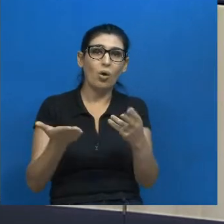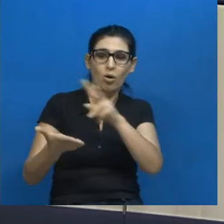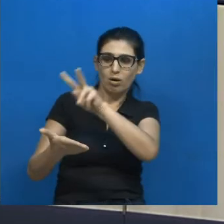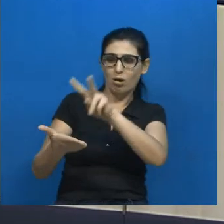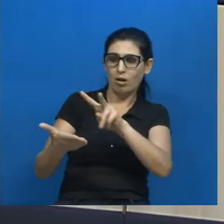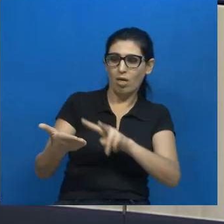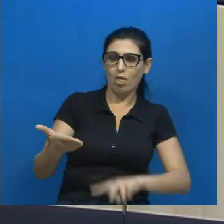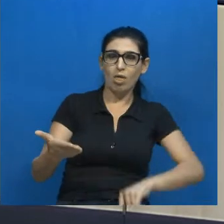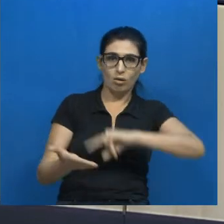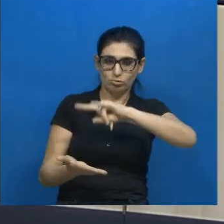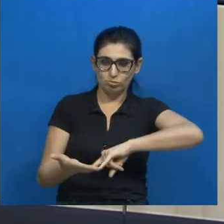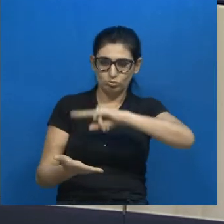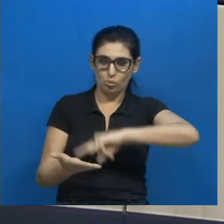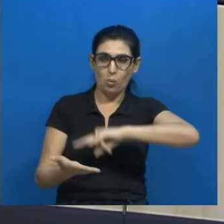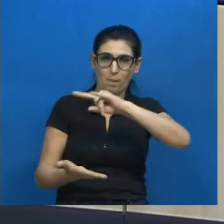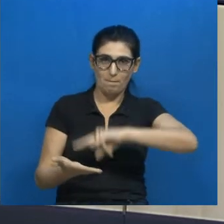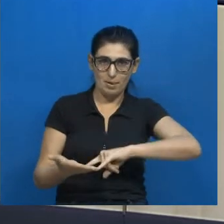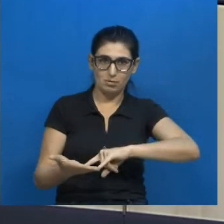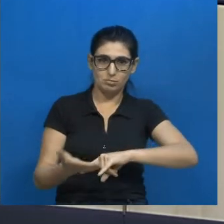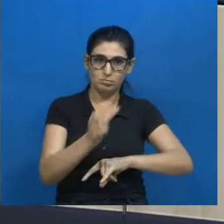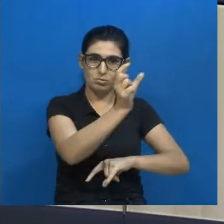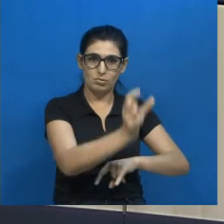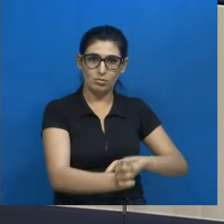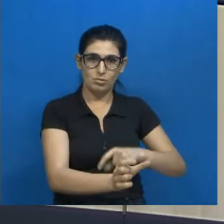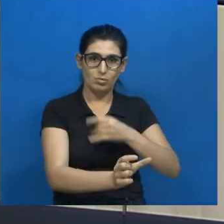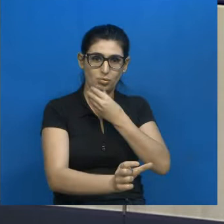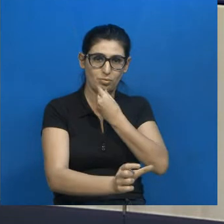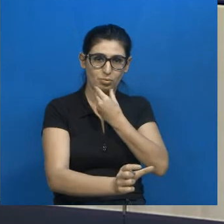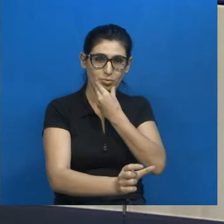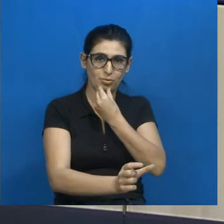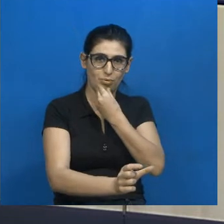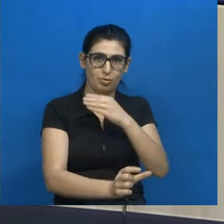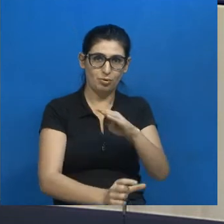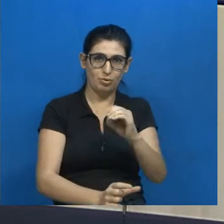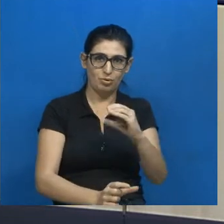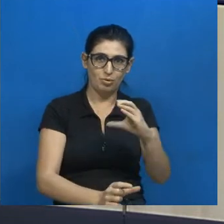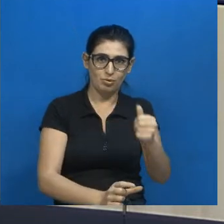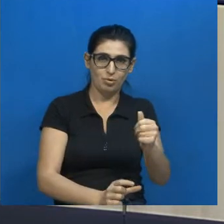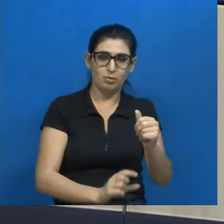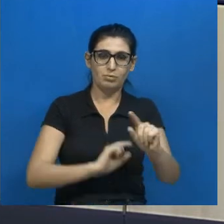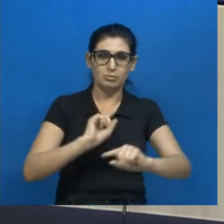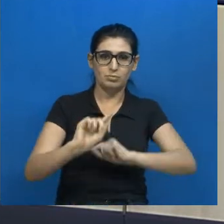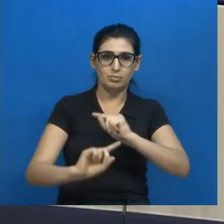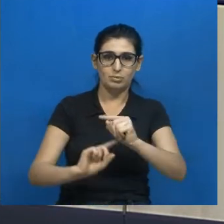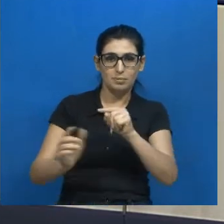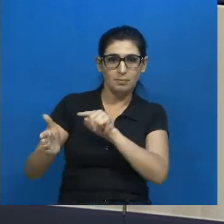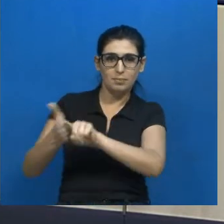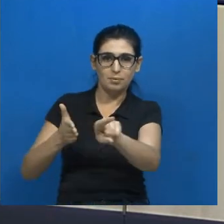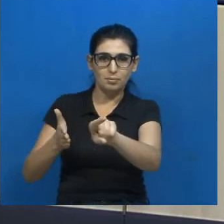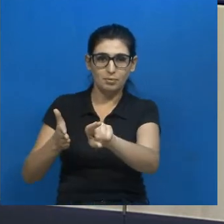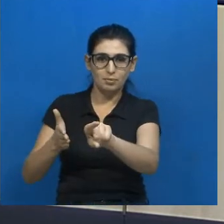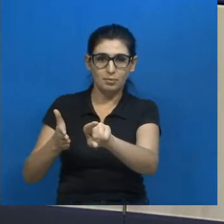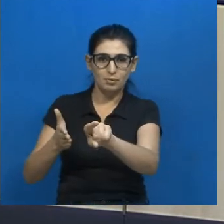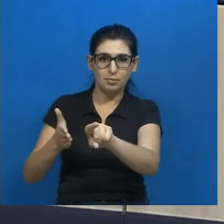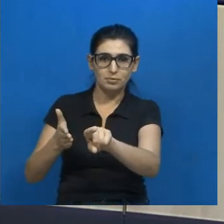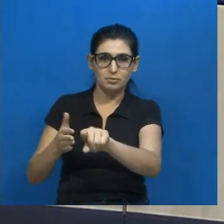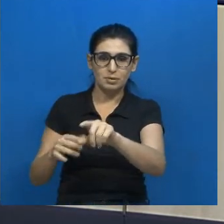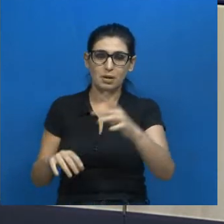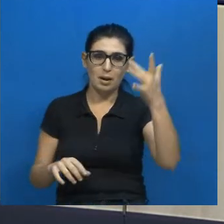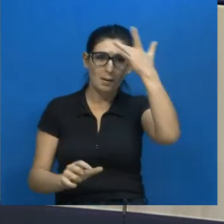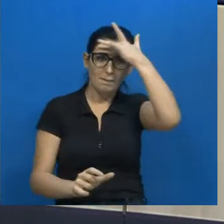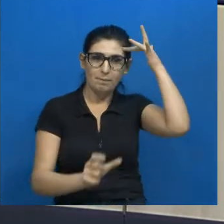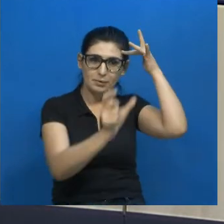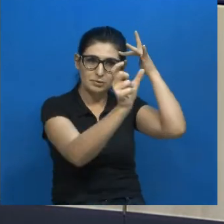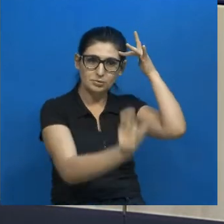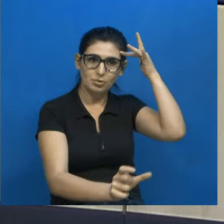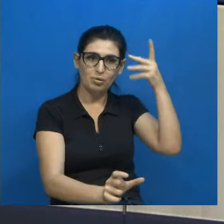documento do Boca e depois, aí sim, vamos fazer a pergunta. E eu gostaria que a pessoa identificasse, falasse